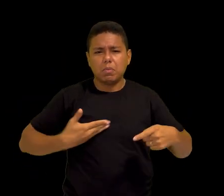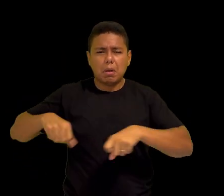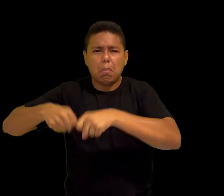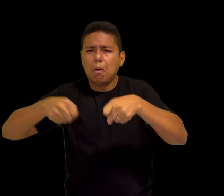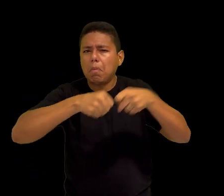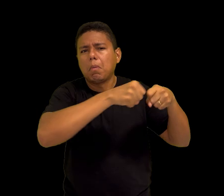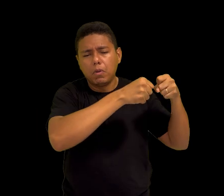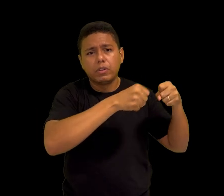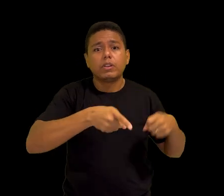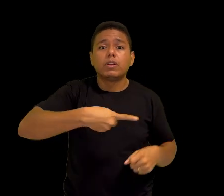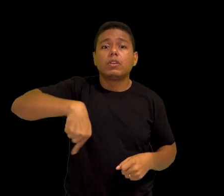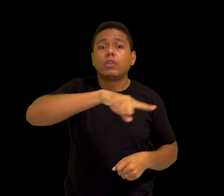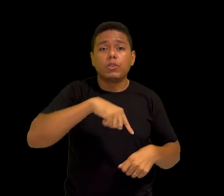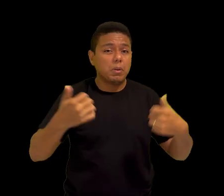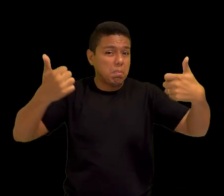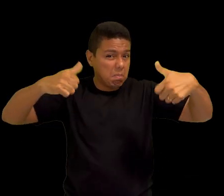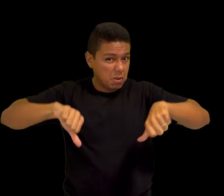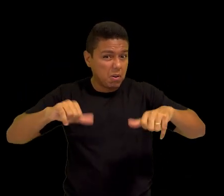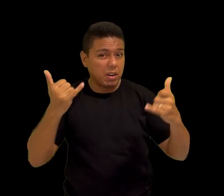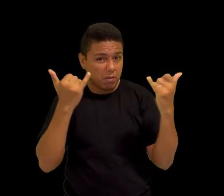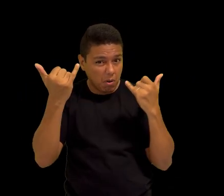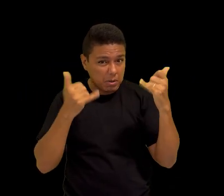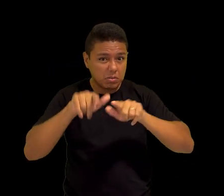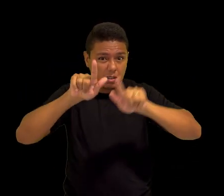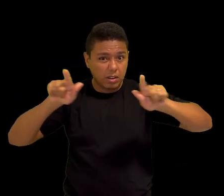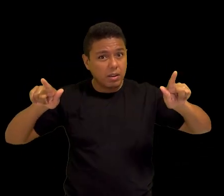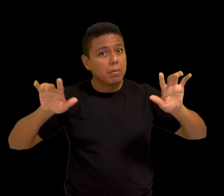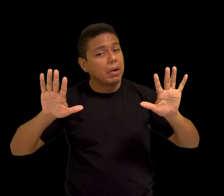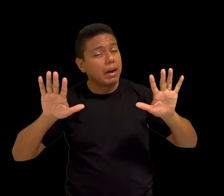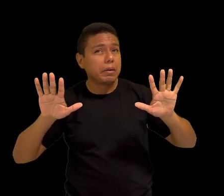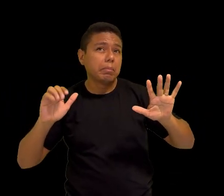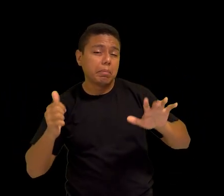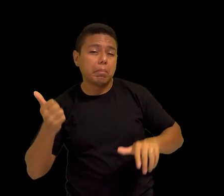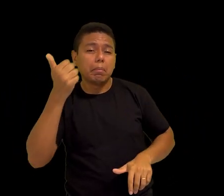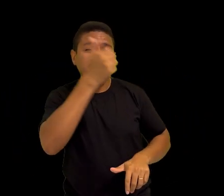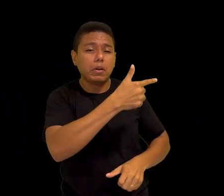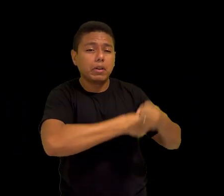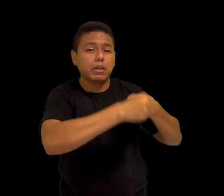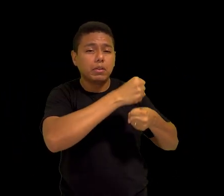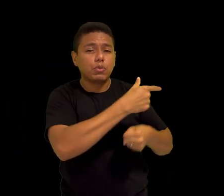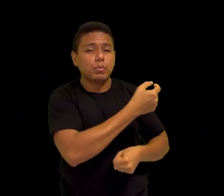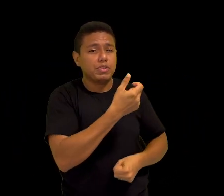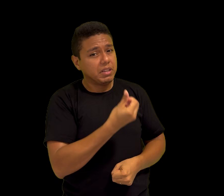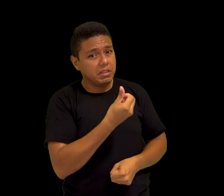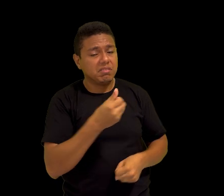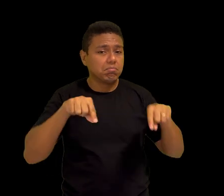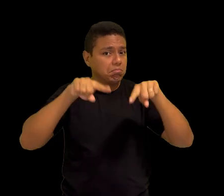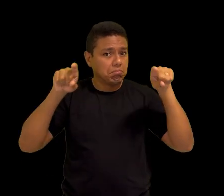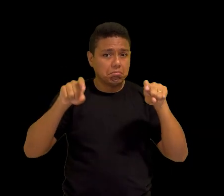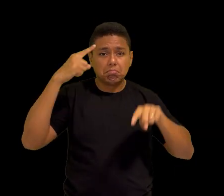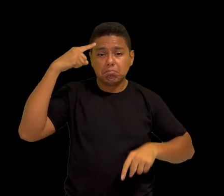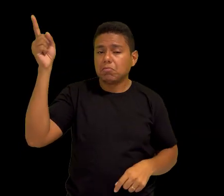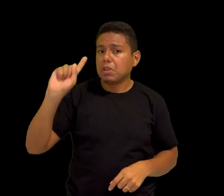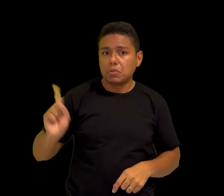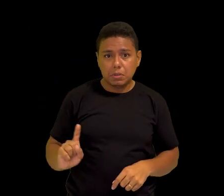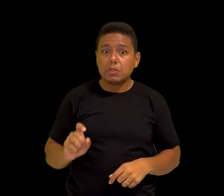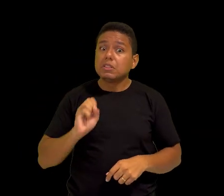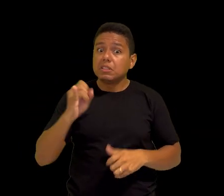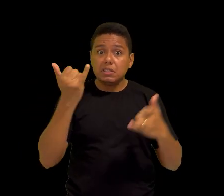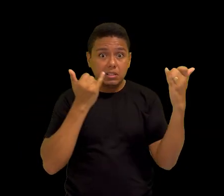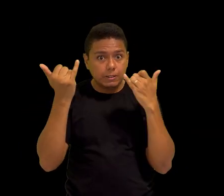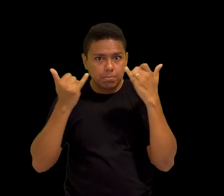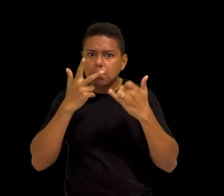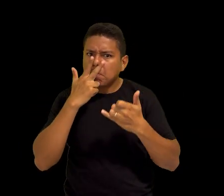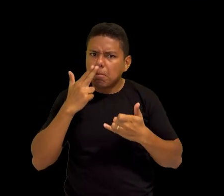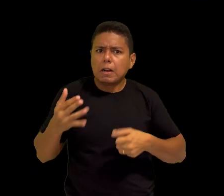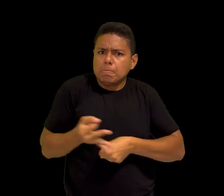desmonte de políticas, a gente teve uma piora desses indicadores, mas mesmo assim ainda melhor do que em 2006. A gente não sabe, né, se esses